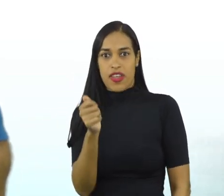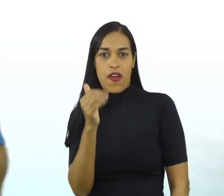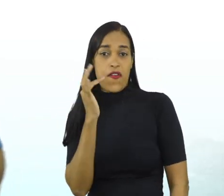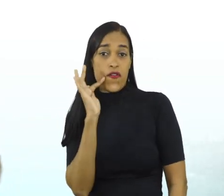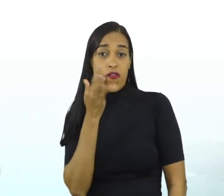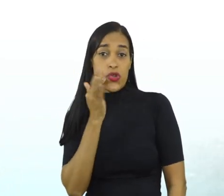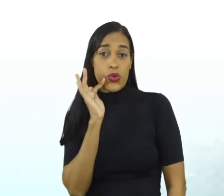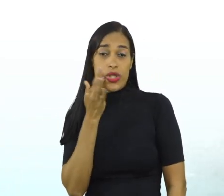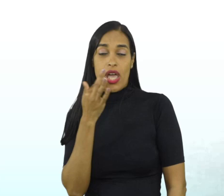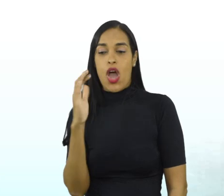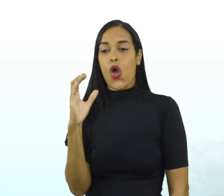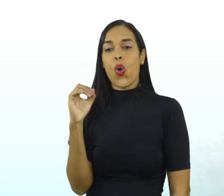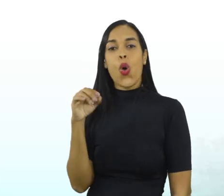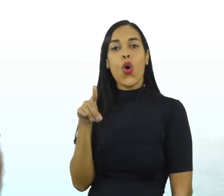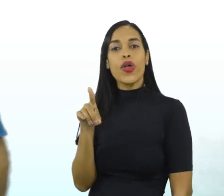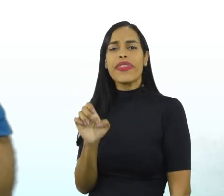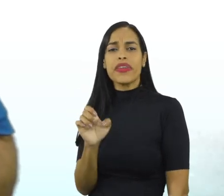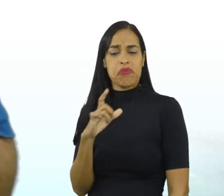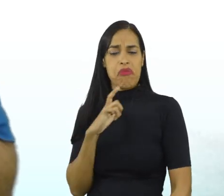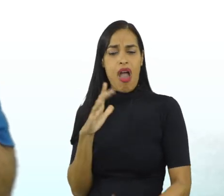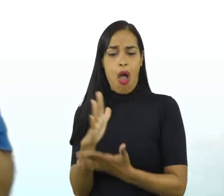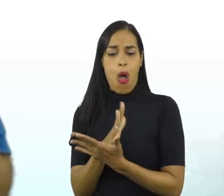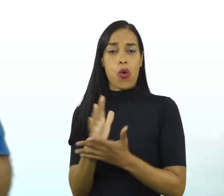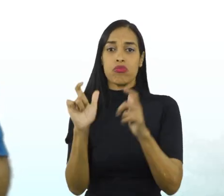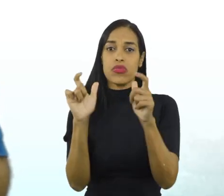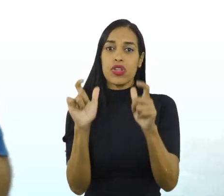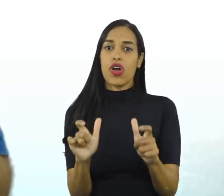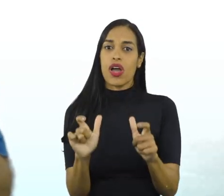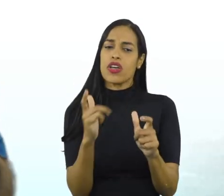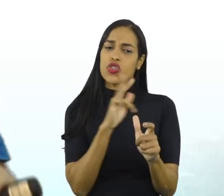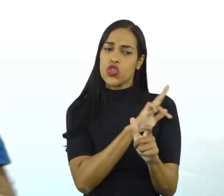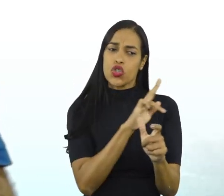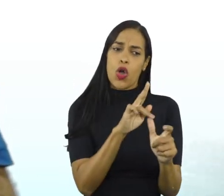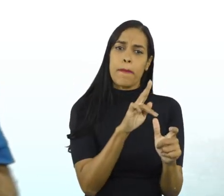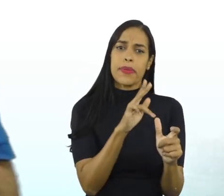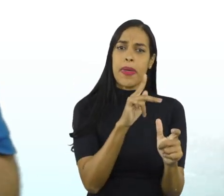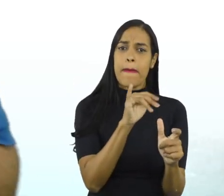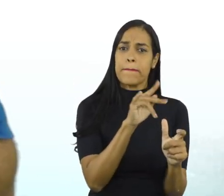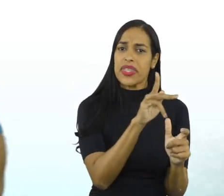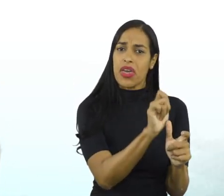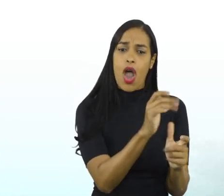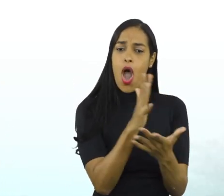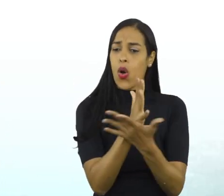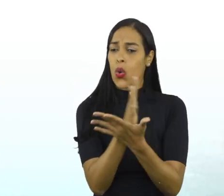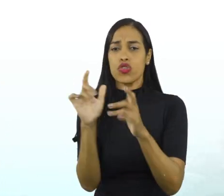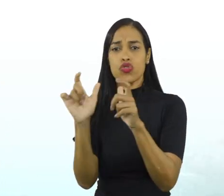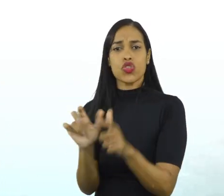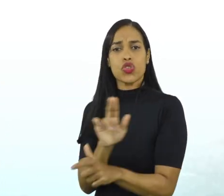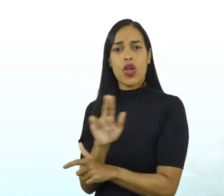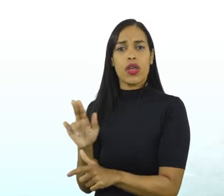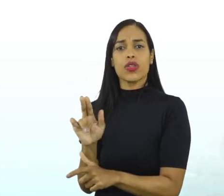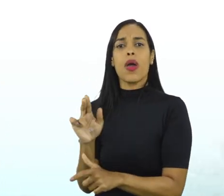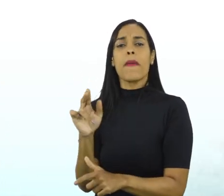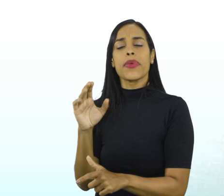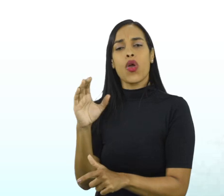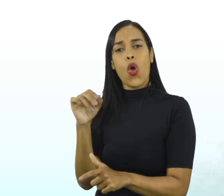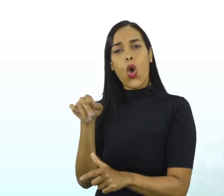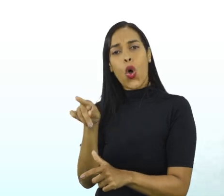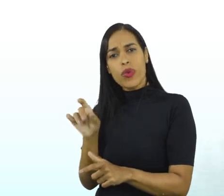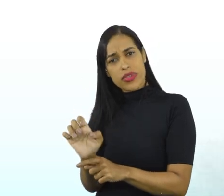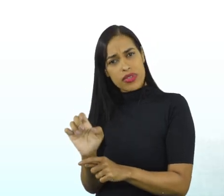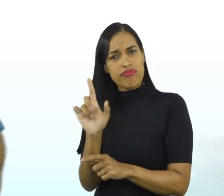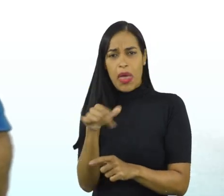se chama também fruta do conde. Então em algumas regiões se chama fruta do conde e em outras pinha. Então